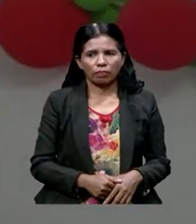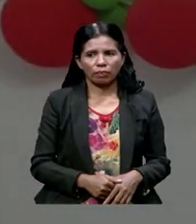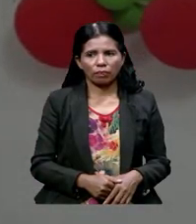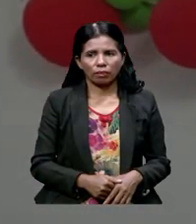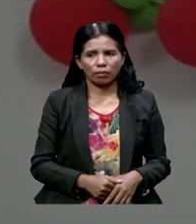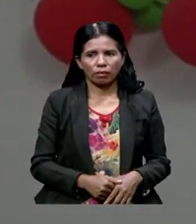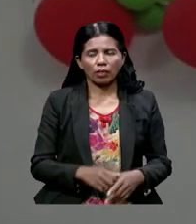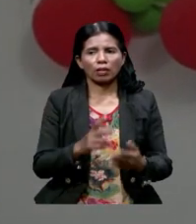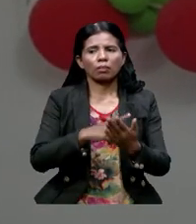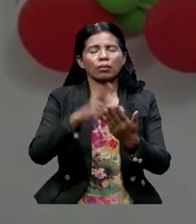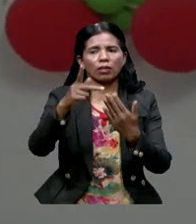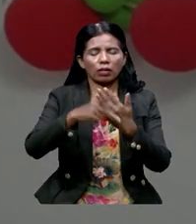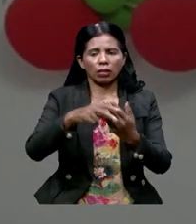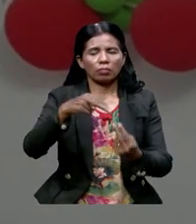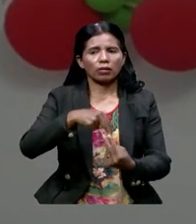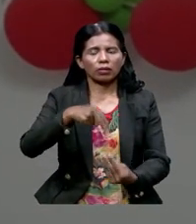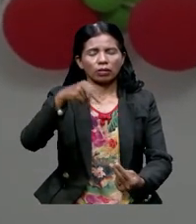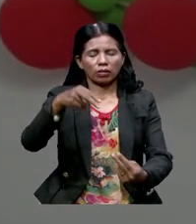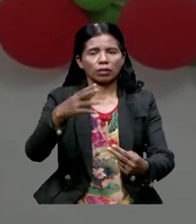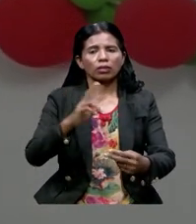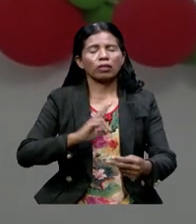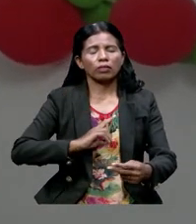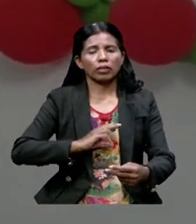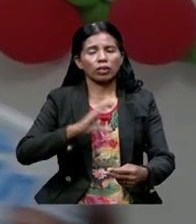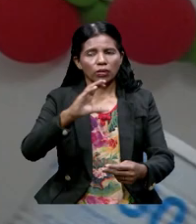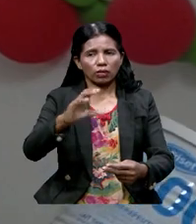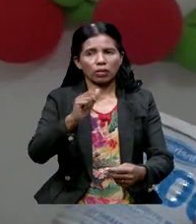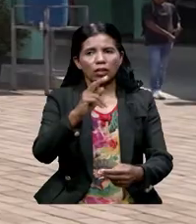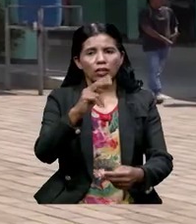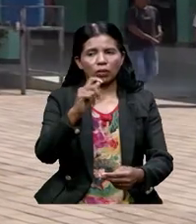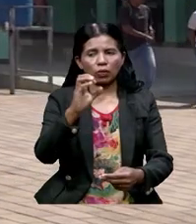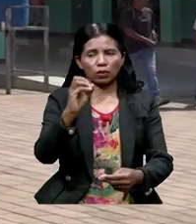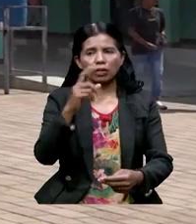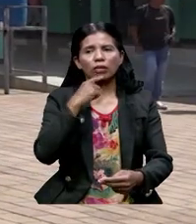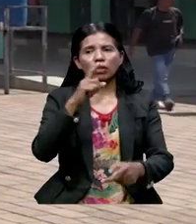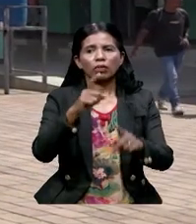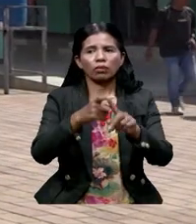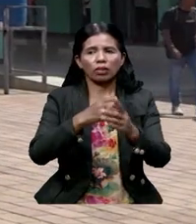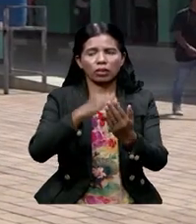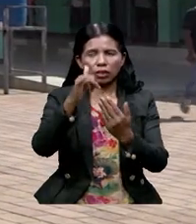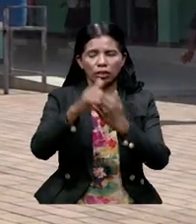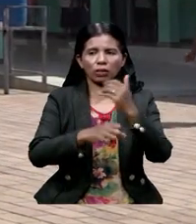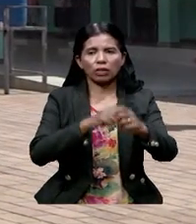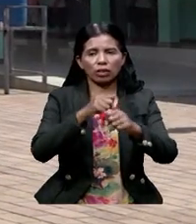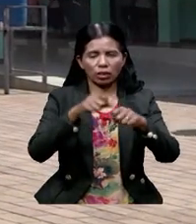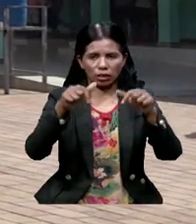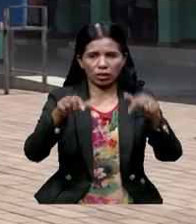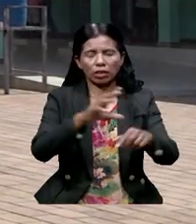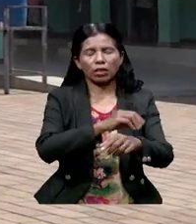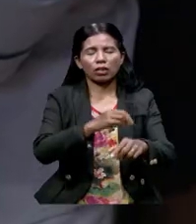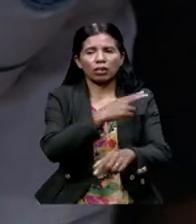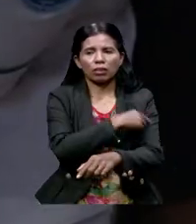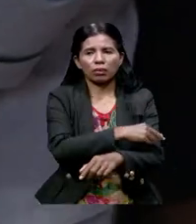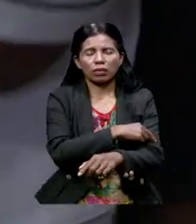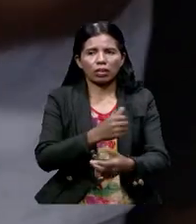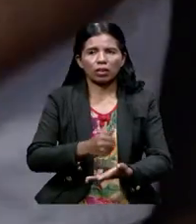Coordenador Programa Nutrição Centro Internamento Veracruz, Antônio da Cruz Ateten, e a fulan janeiro tinané, Centro Saúde refere a tende